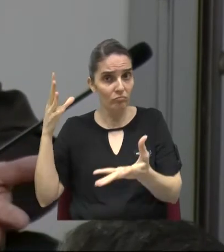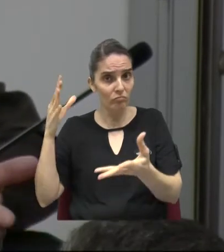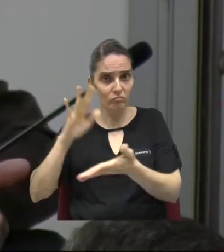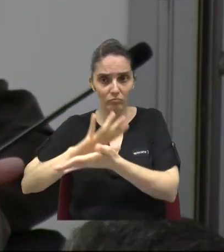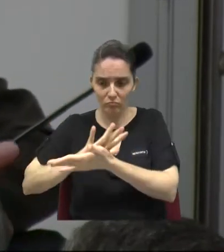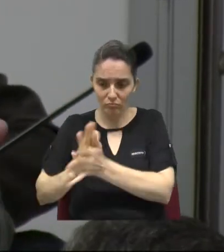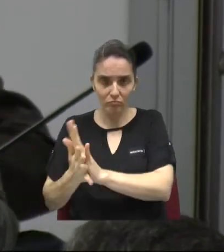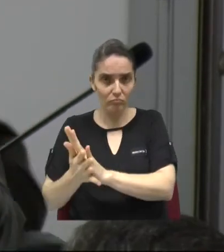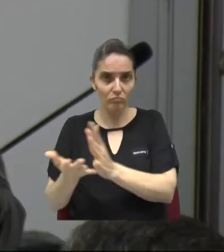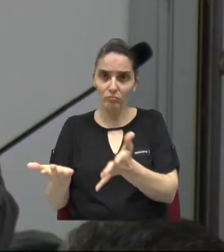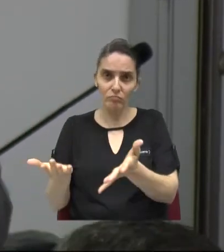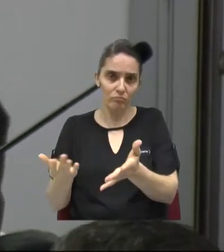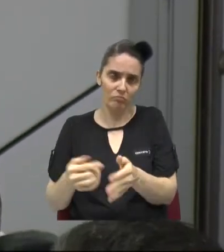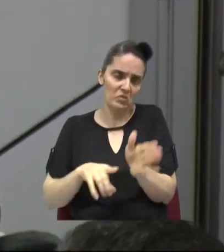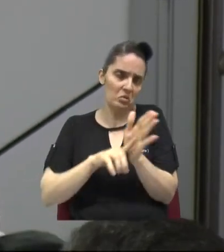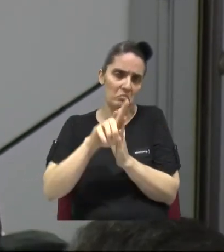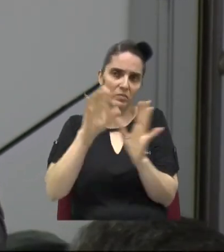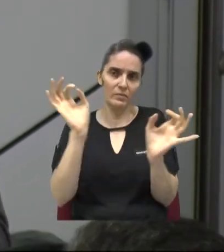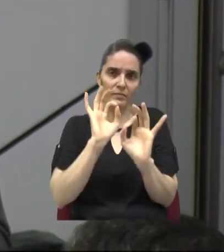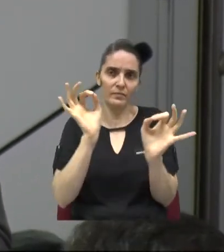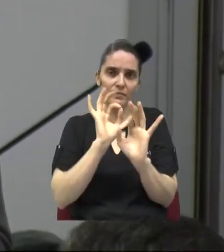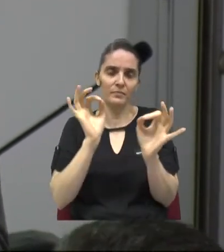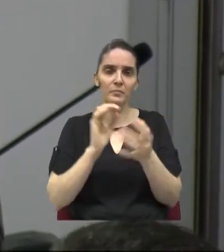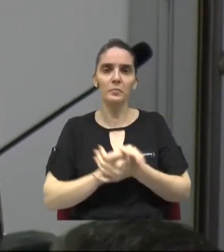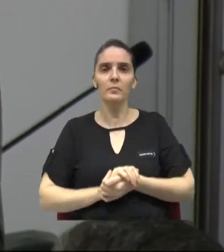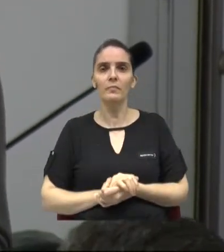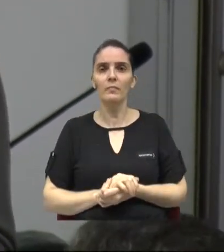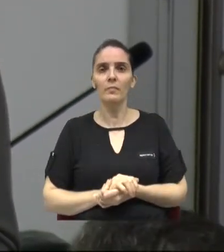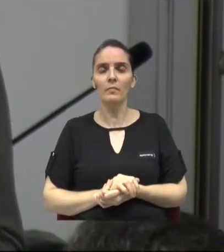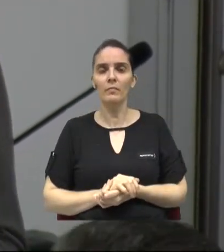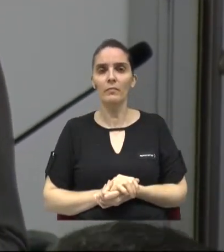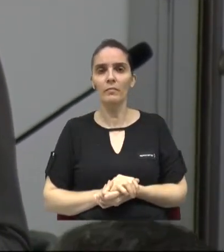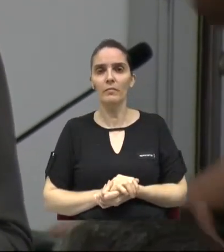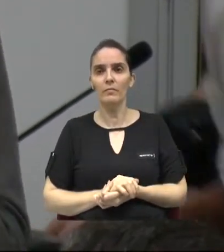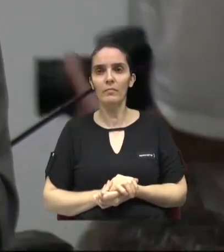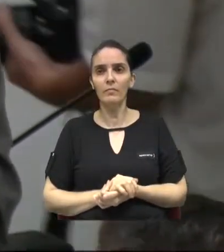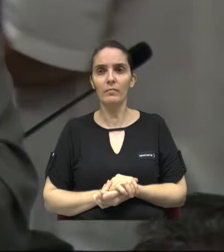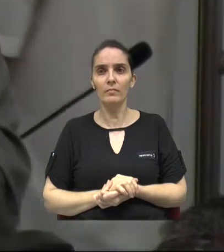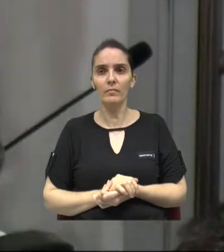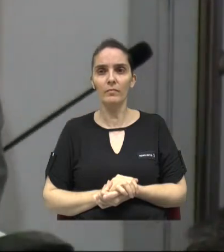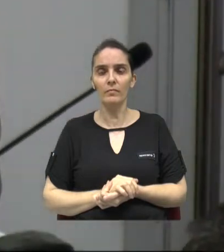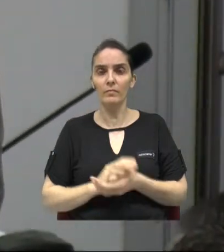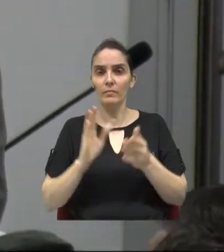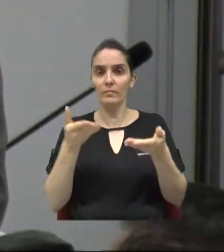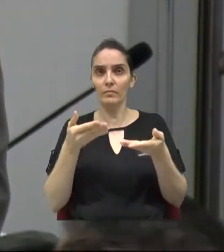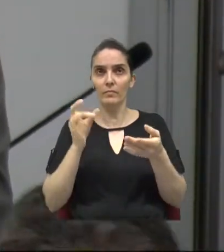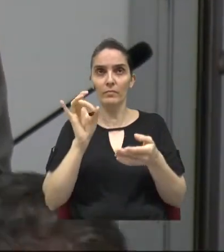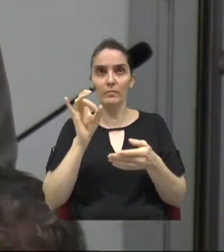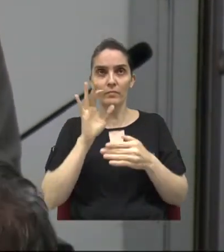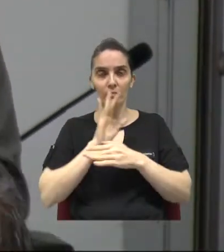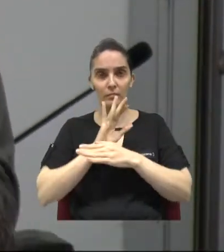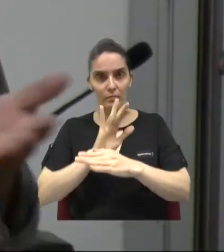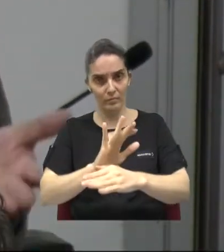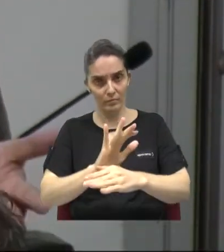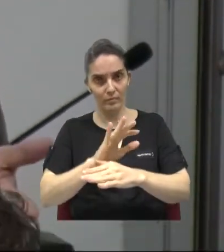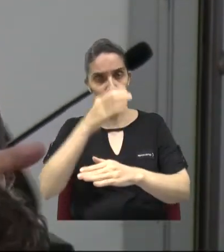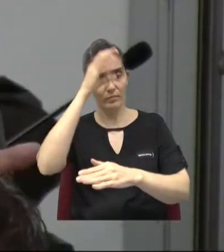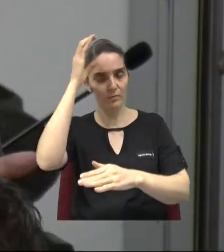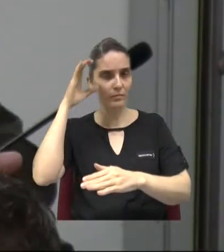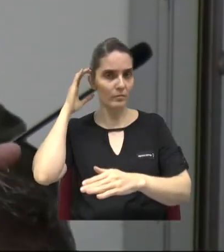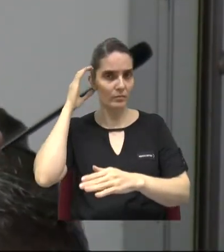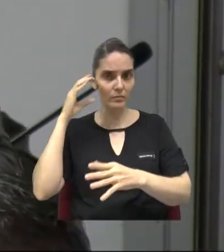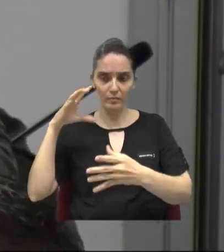fazer esse requerimento, porque eu achava aquele prédio interessante para uso comunitário. Mas então, só para colaborar aí com a vereadora, esse prédio já